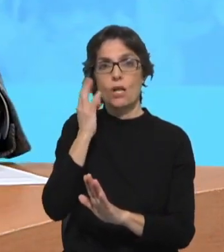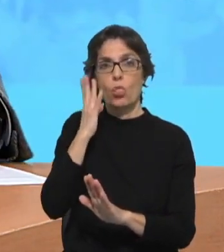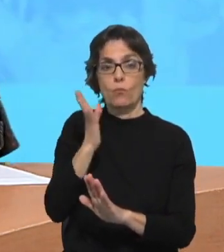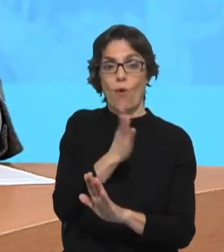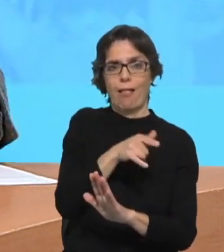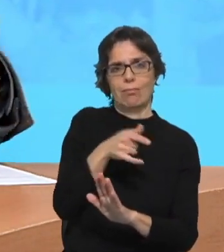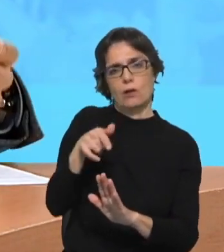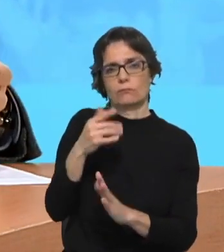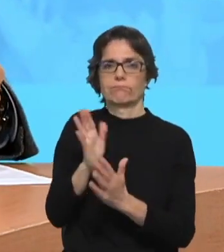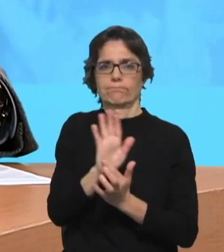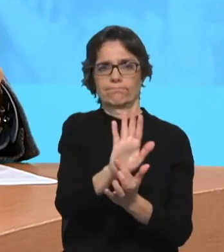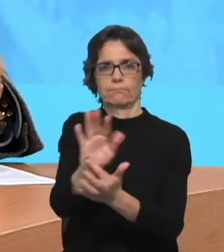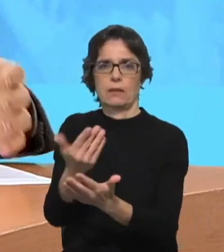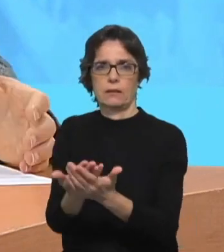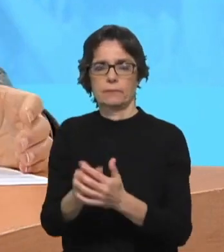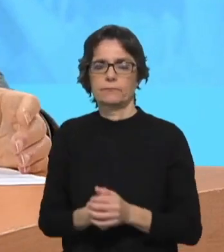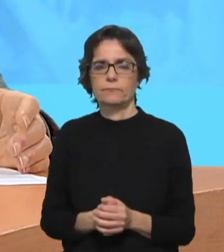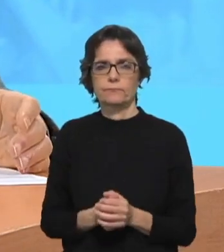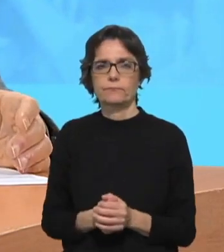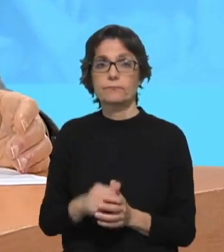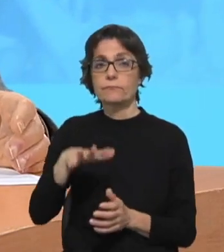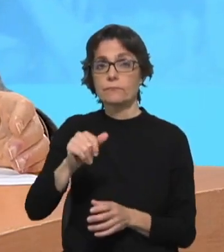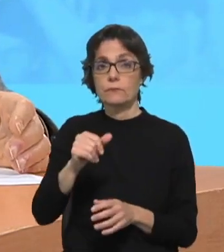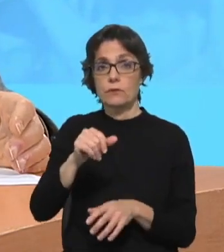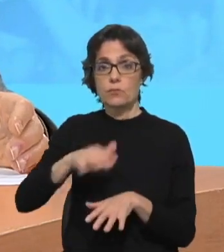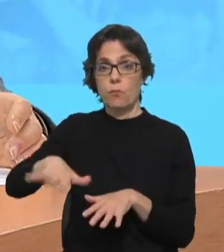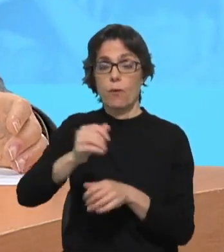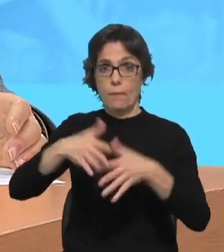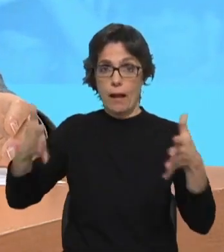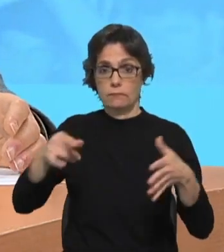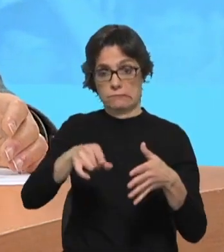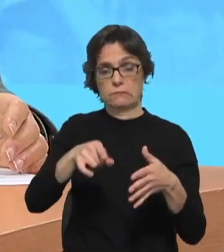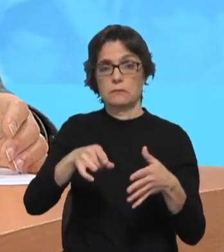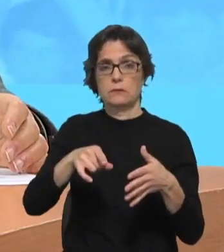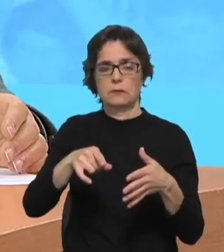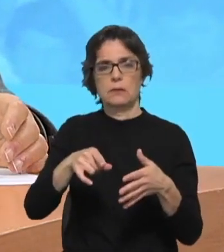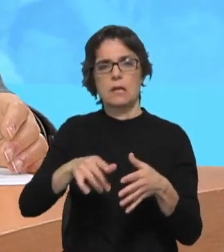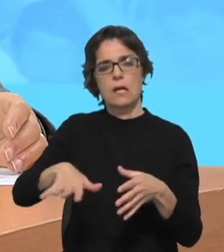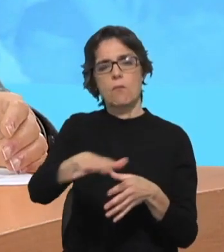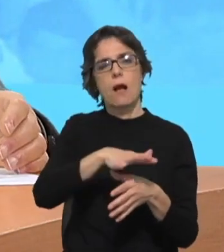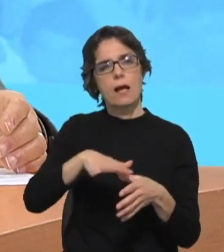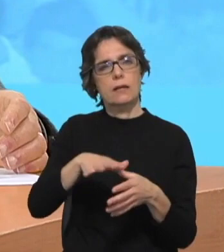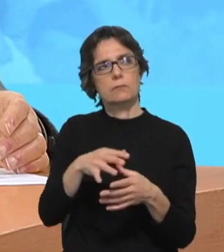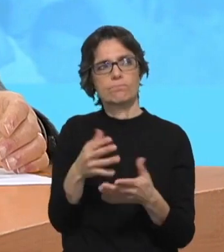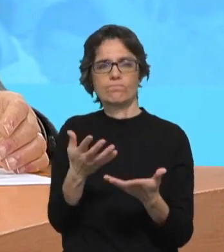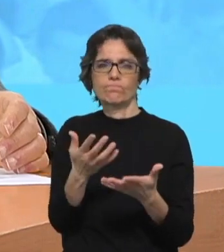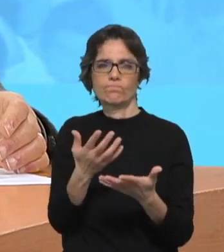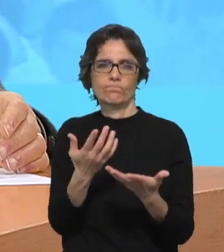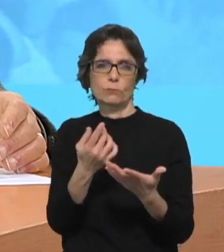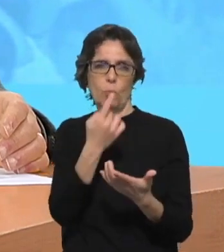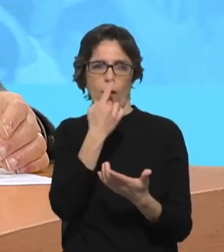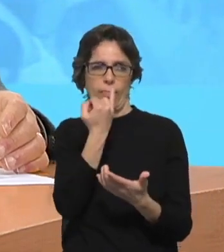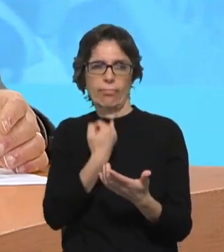interessante perceber que esta área metropolitana de Lisboa é, digamos, uma área bastante singular do ponto de vista das